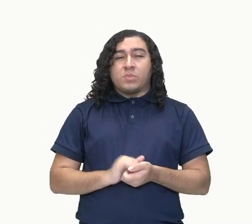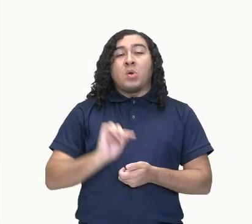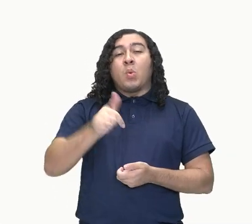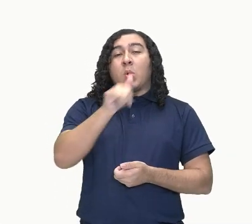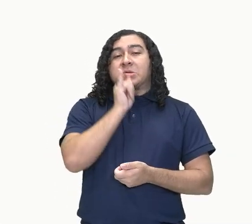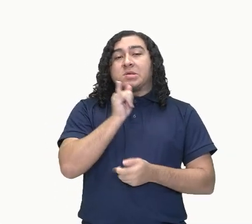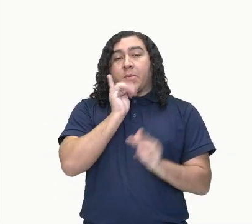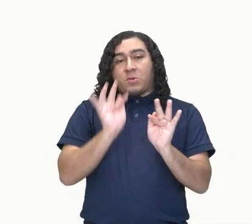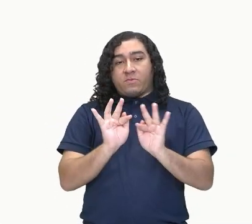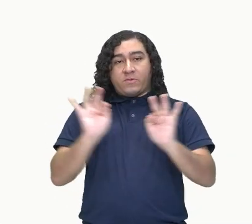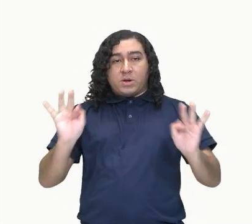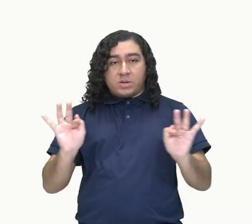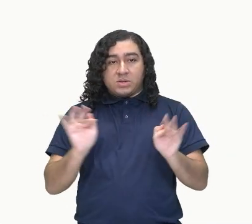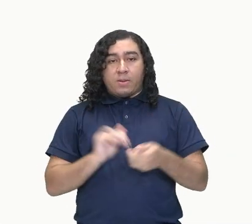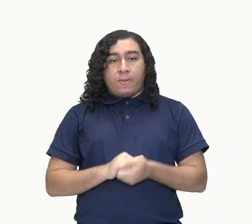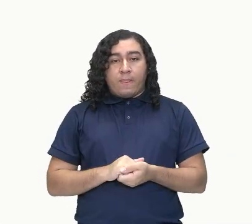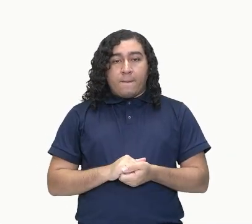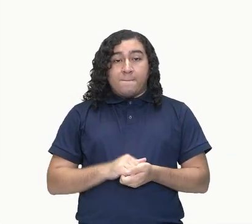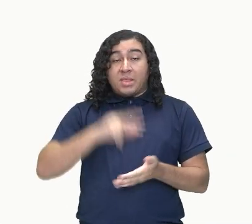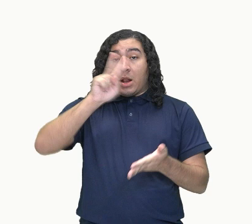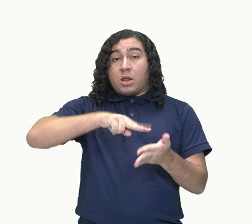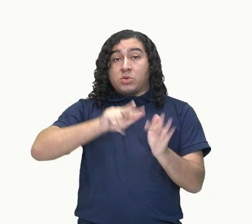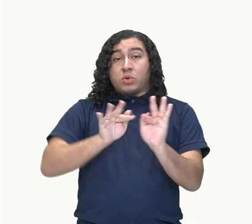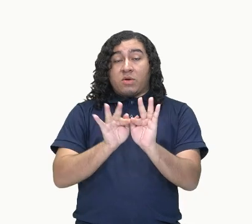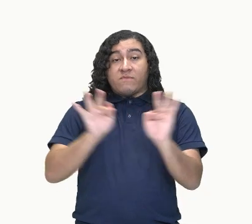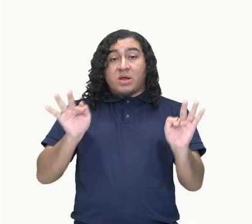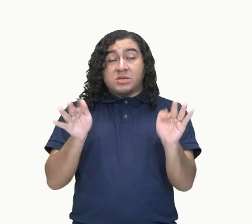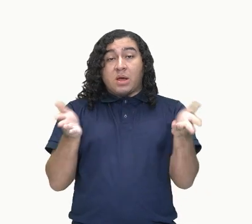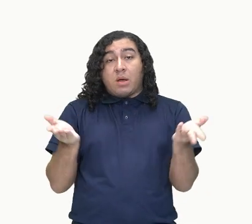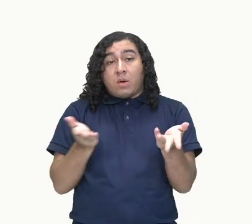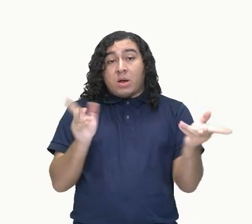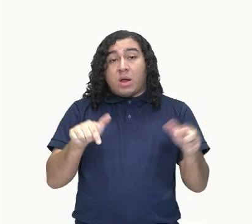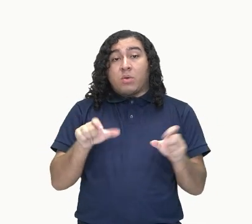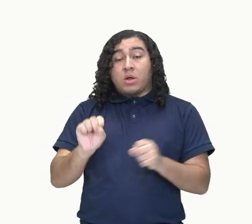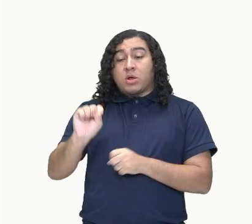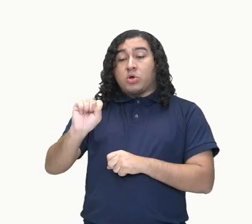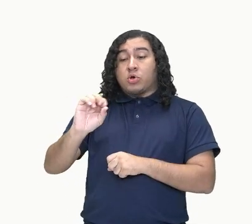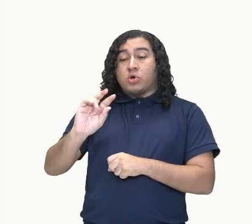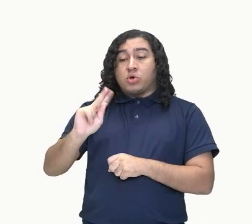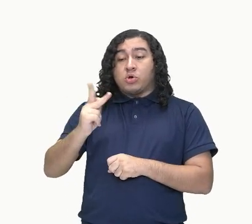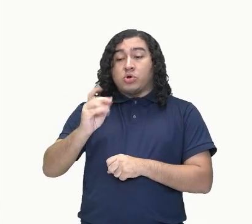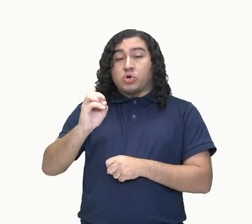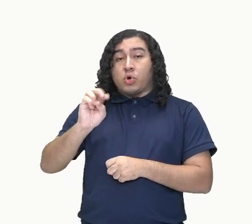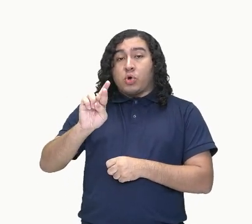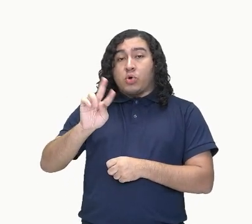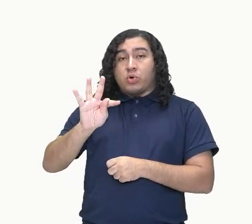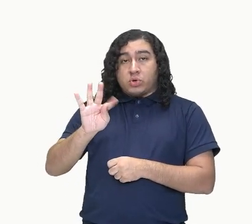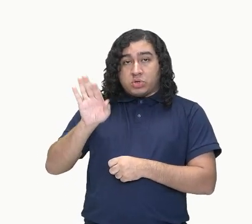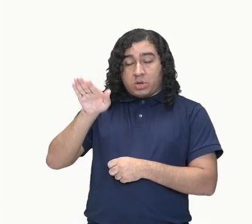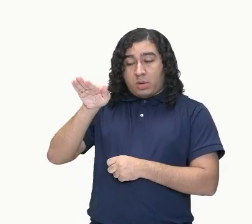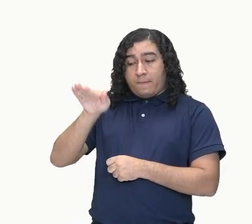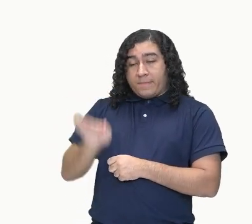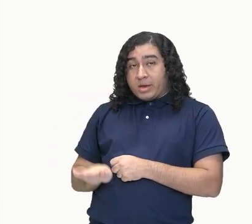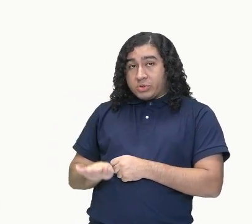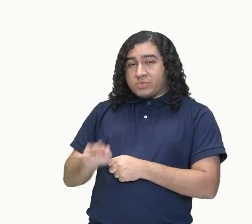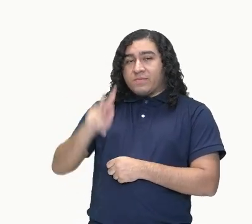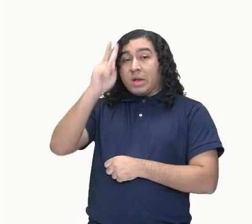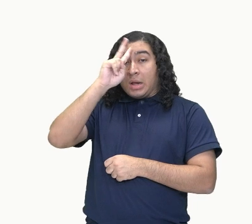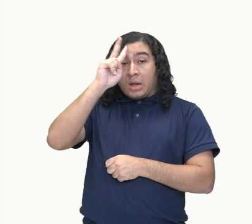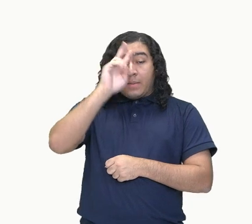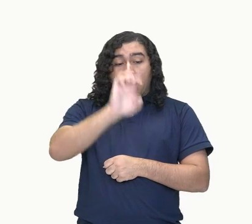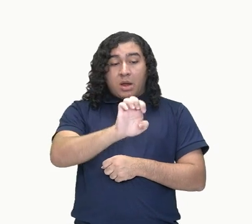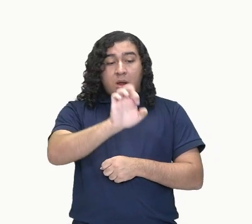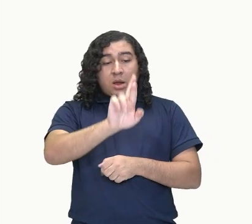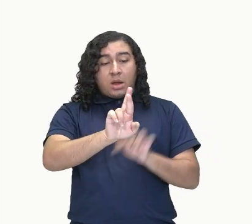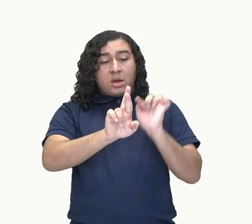outro adjetivo? Agora é o adjetivo short, que é baixo. Lembra que esse ER